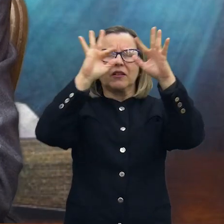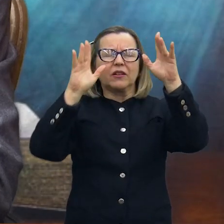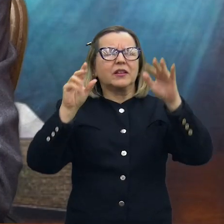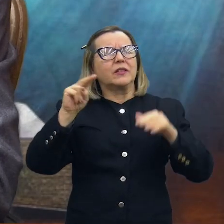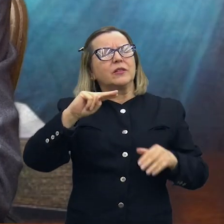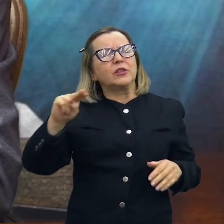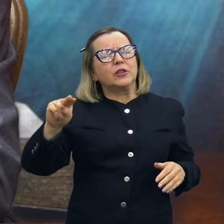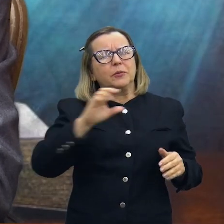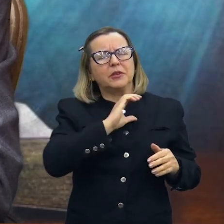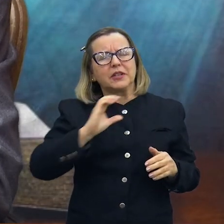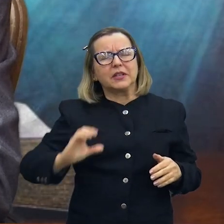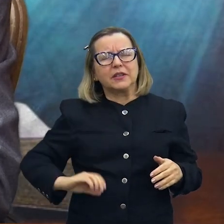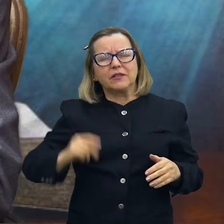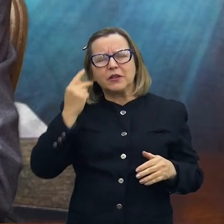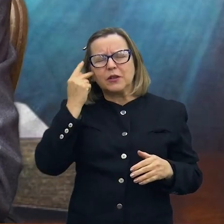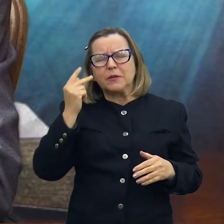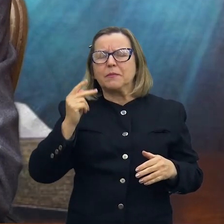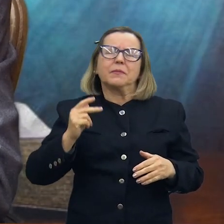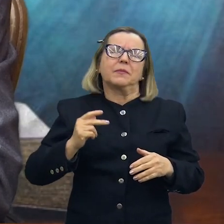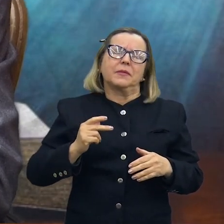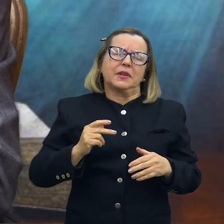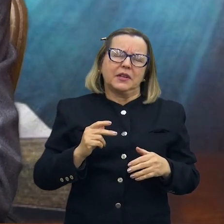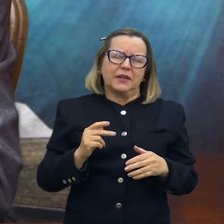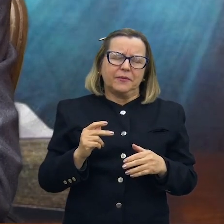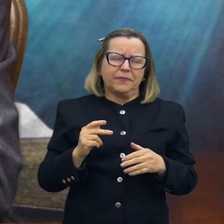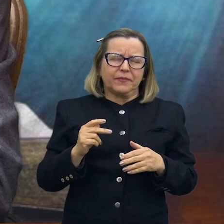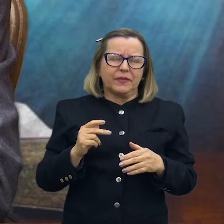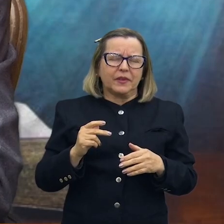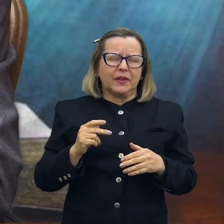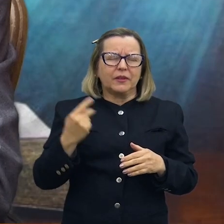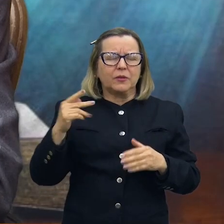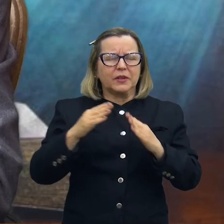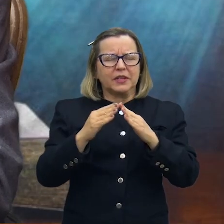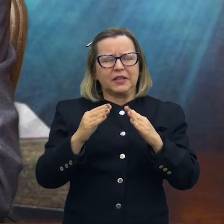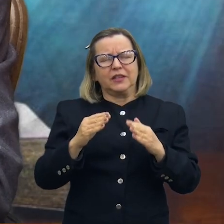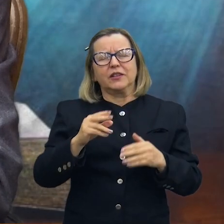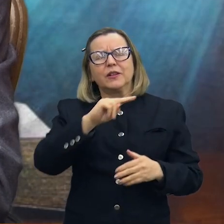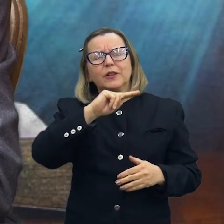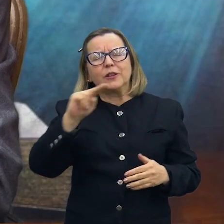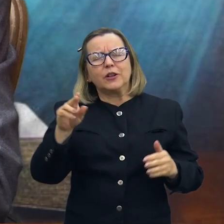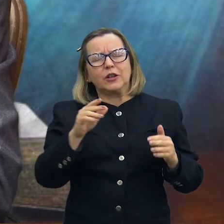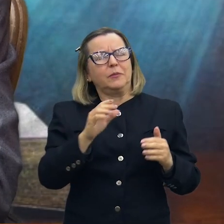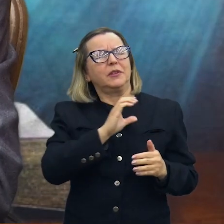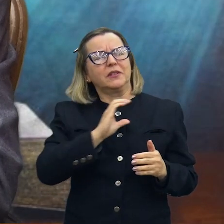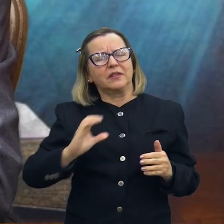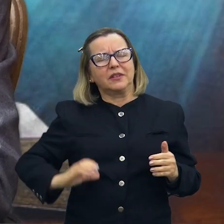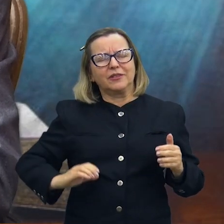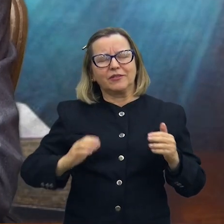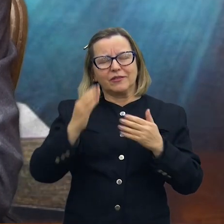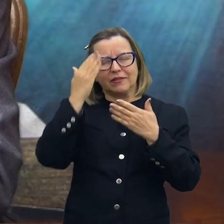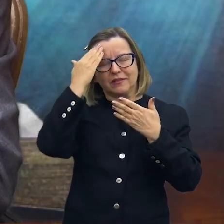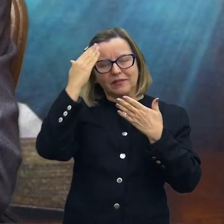para edificar a Tua igreja. Amém. É em nome de Cristo que nós oramos e te agradecemos.